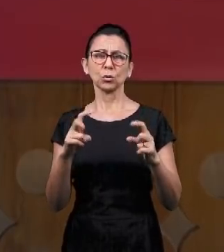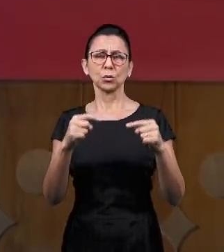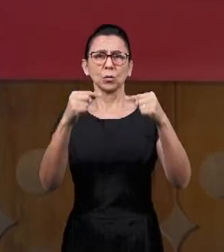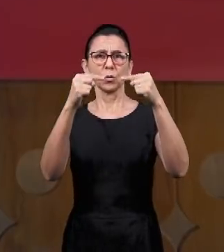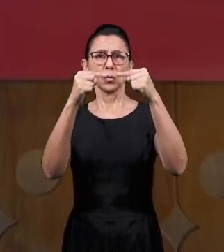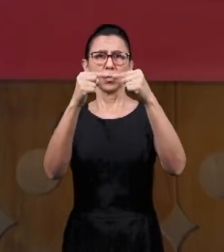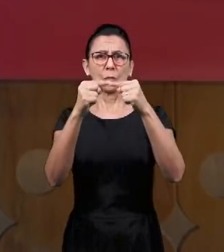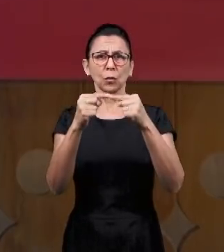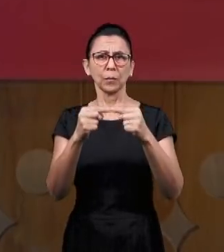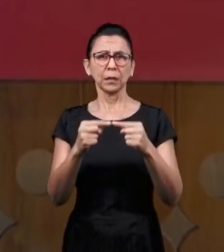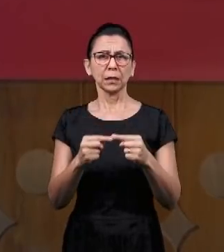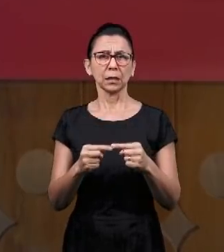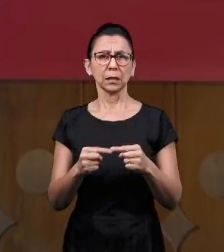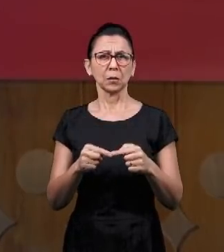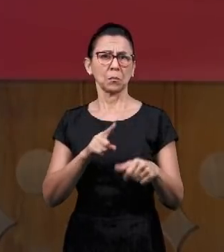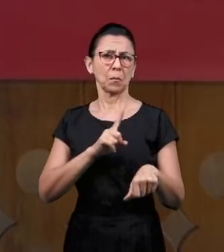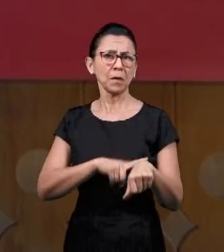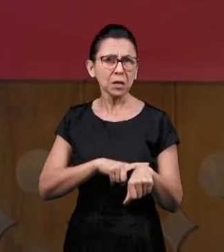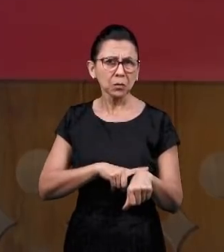momento negativo.